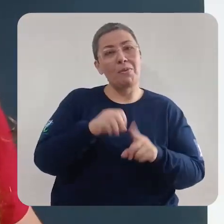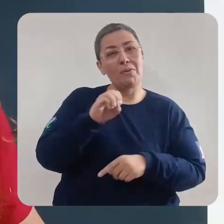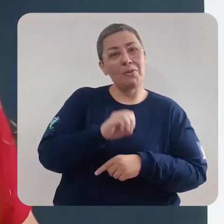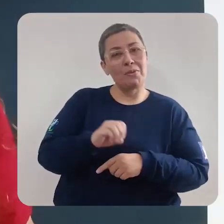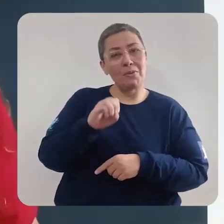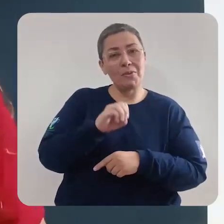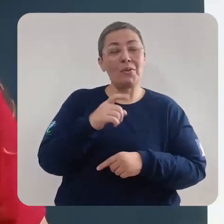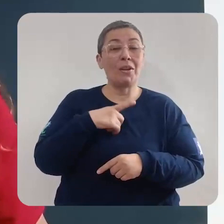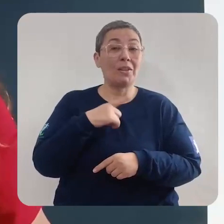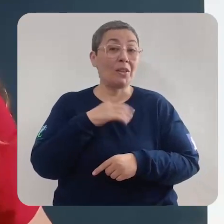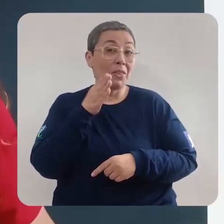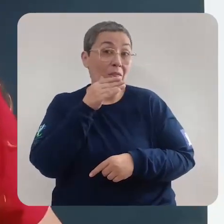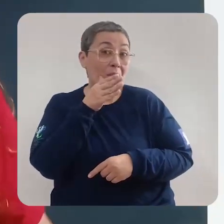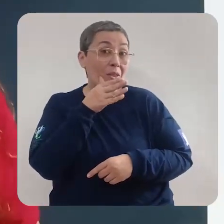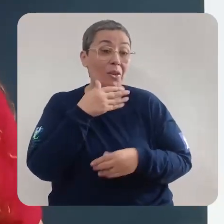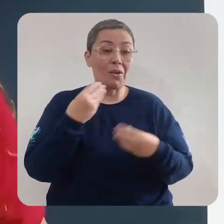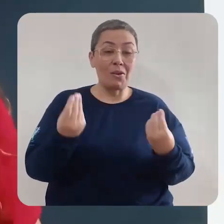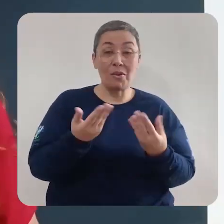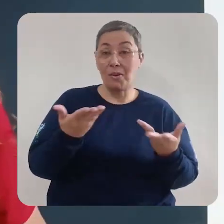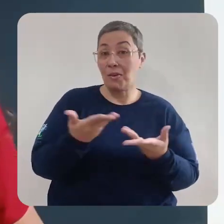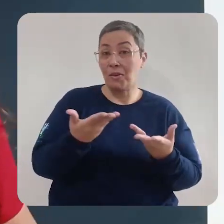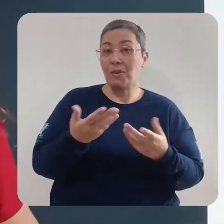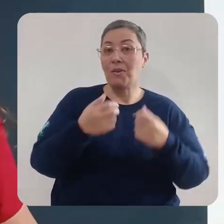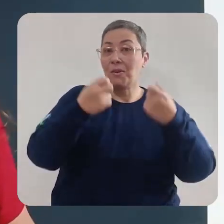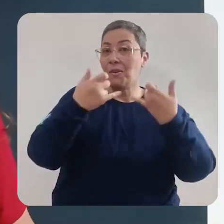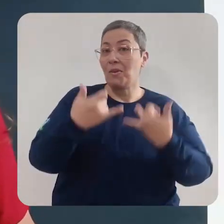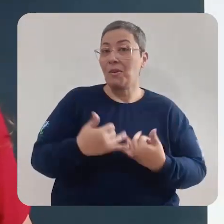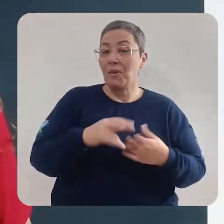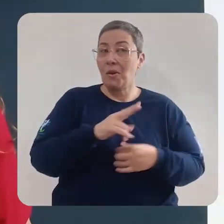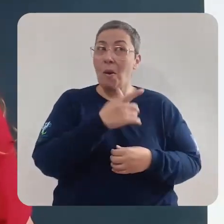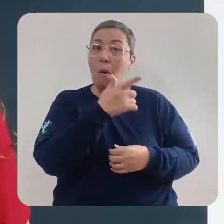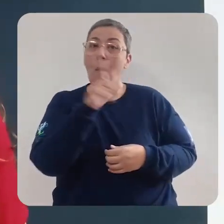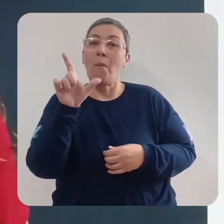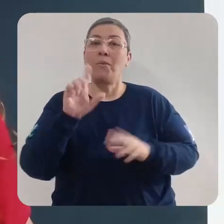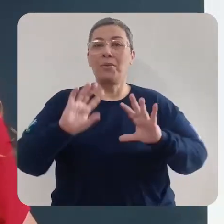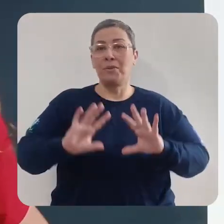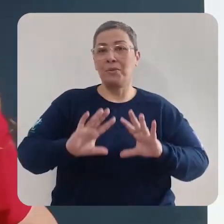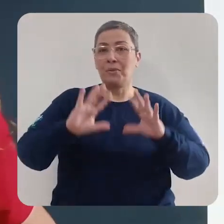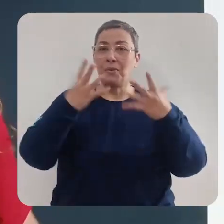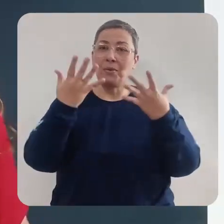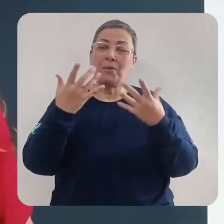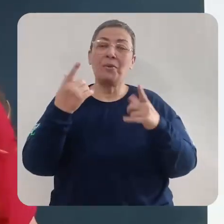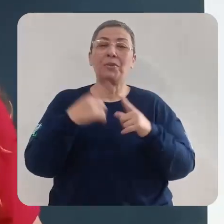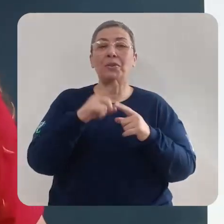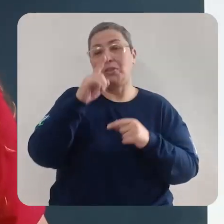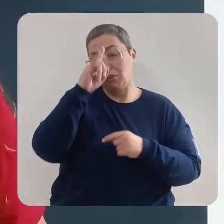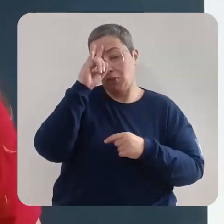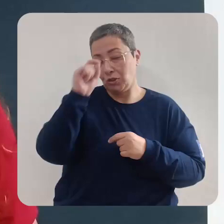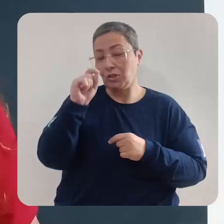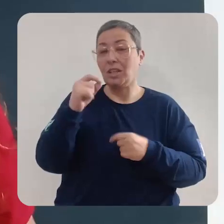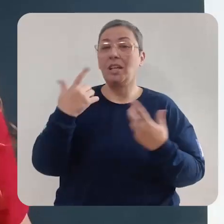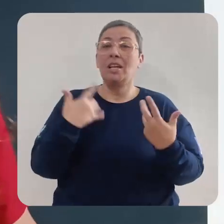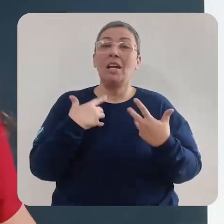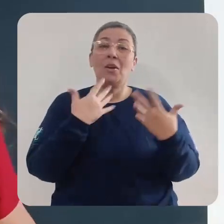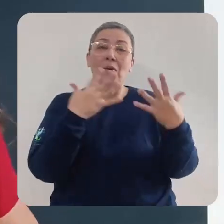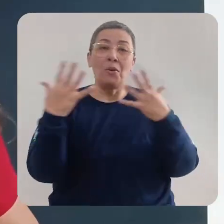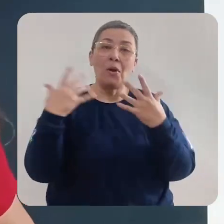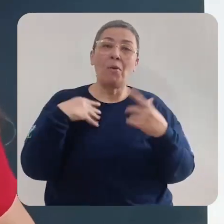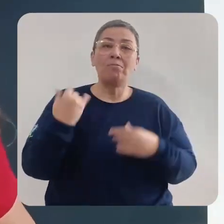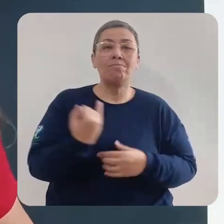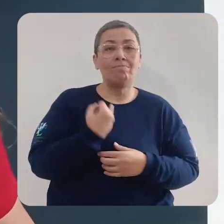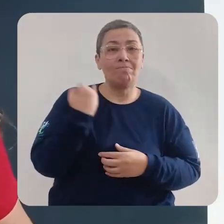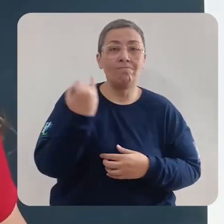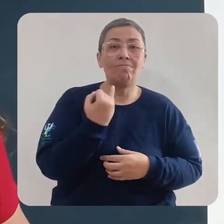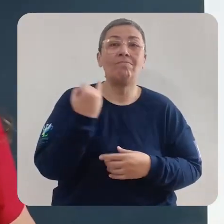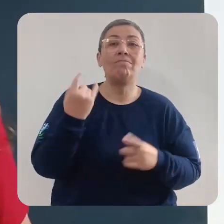falando sobre o incrível mês de outubro e as suas curiosidades, agora falando sobre uma outra celebração, uma outra